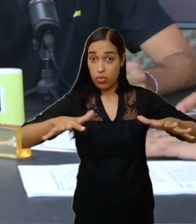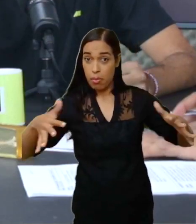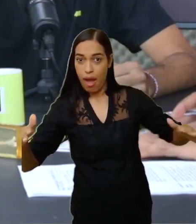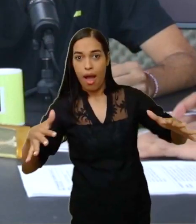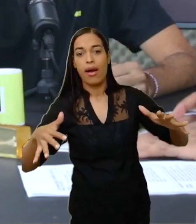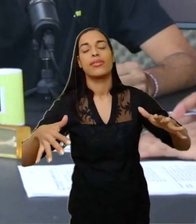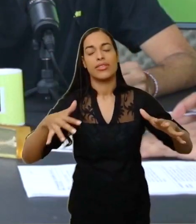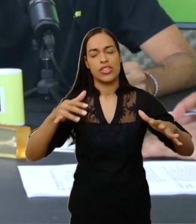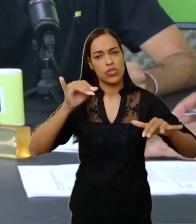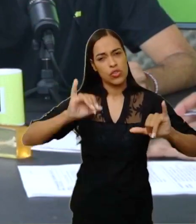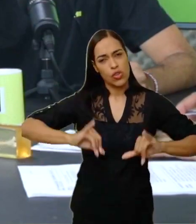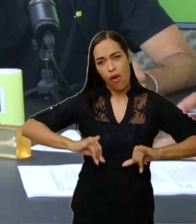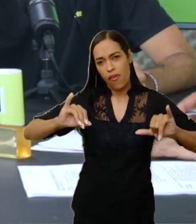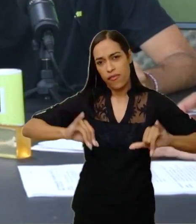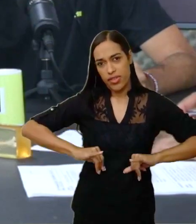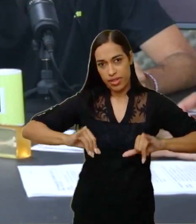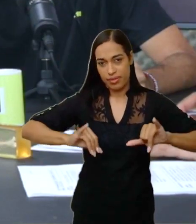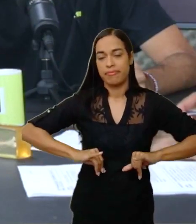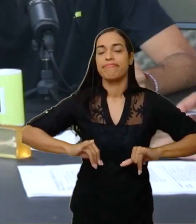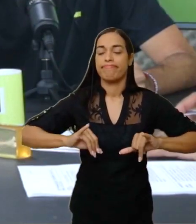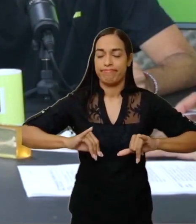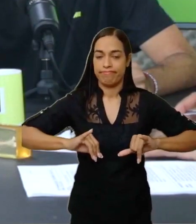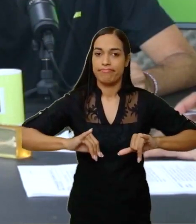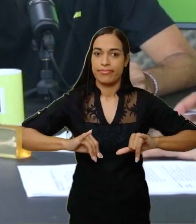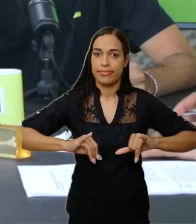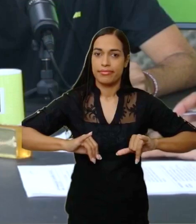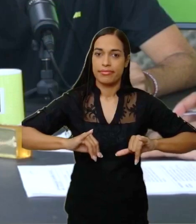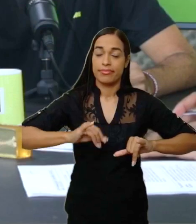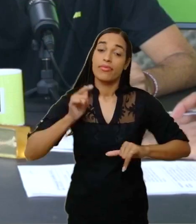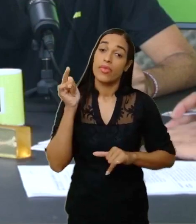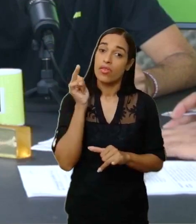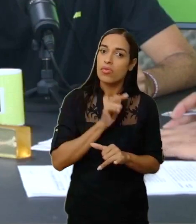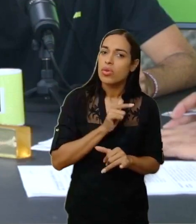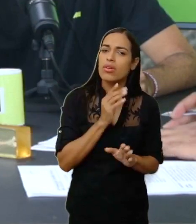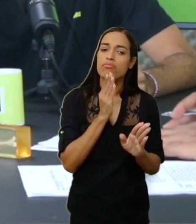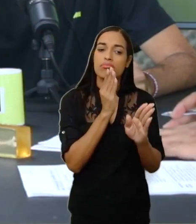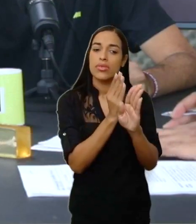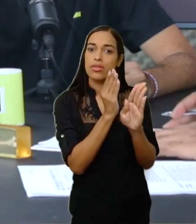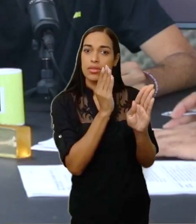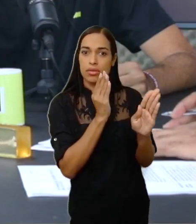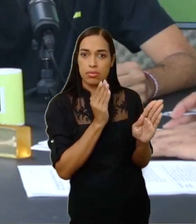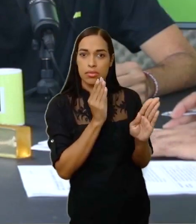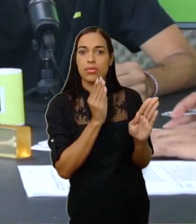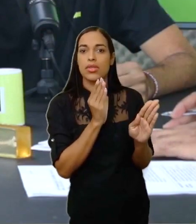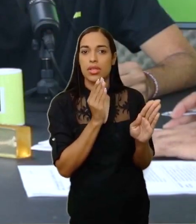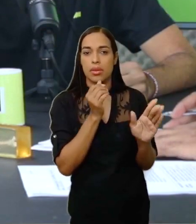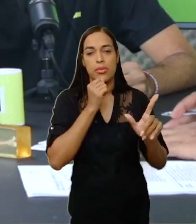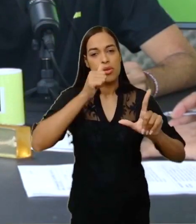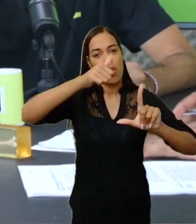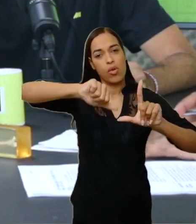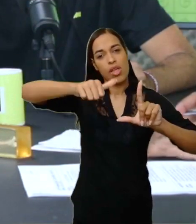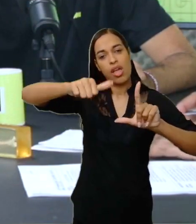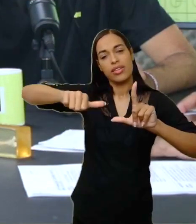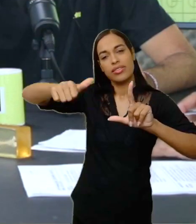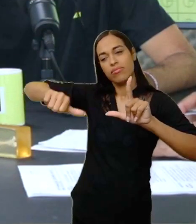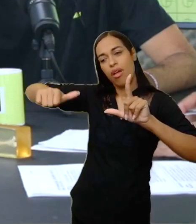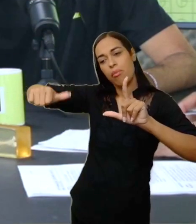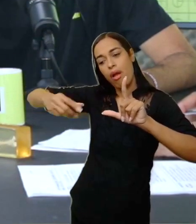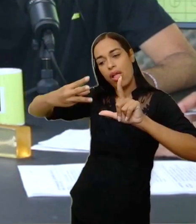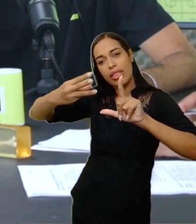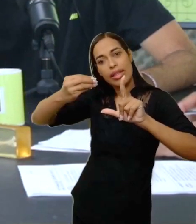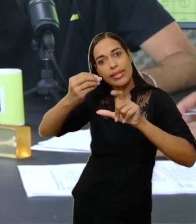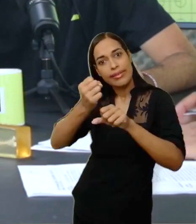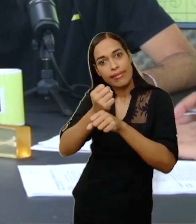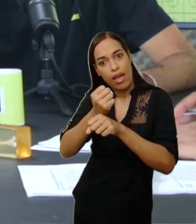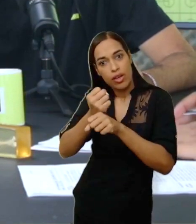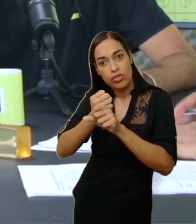sofre ali, né? Então, a gente consegue ver um gráfico, né, dos últimos 30 anos, o quanto a